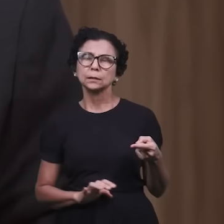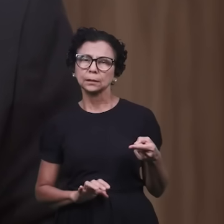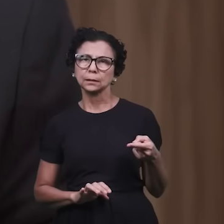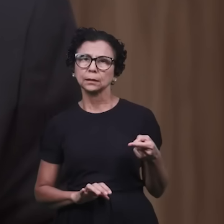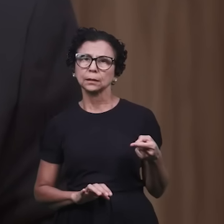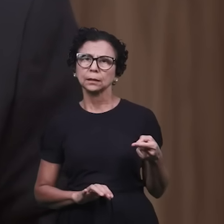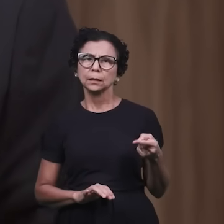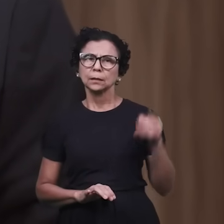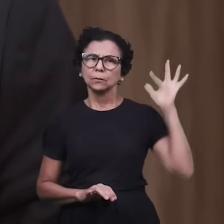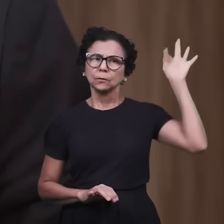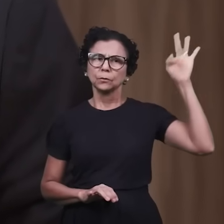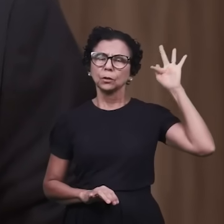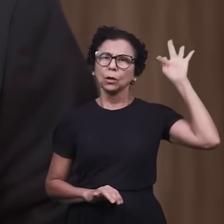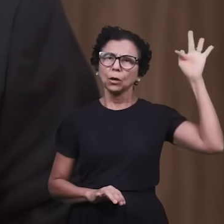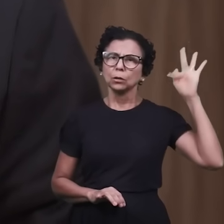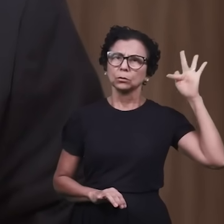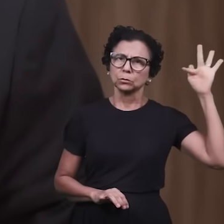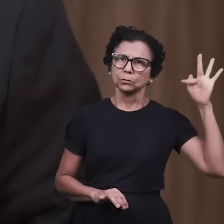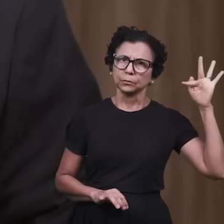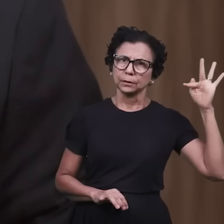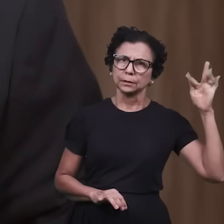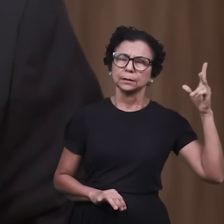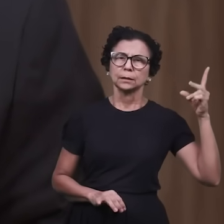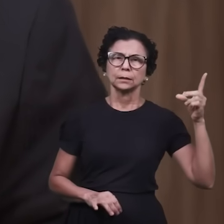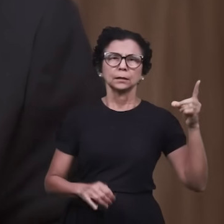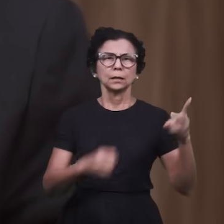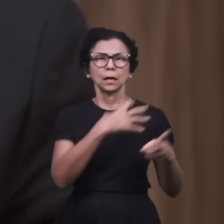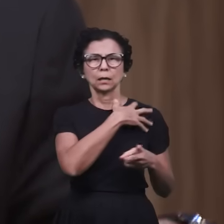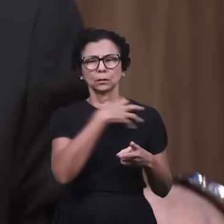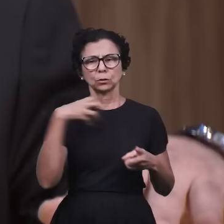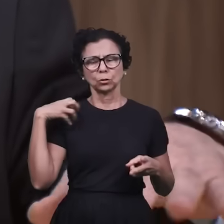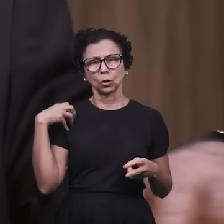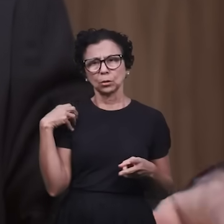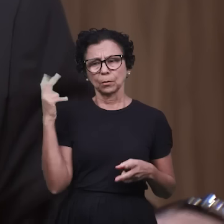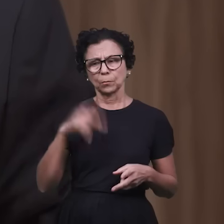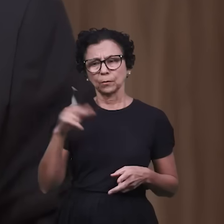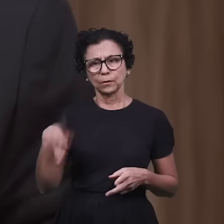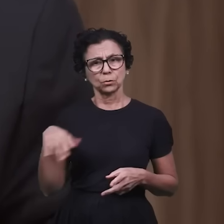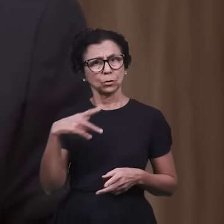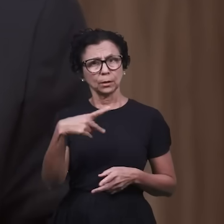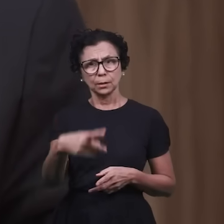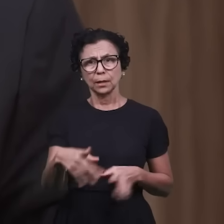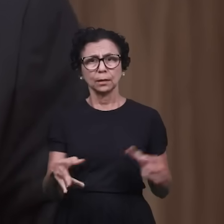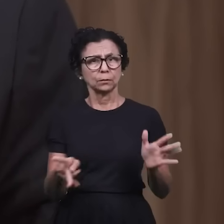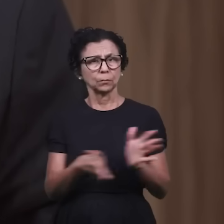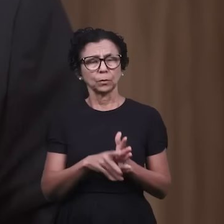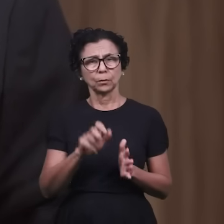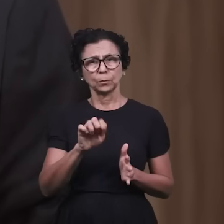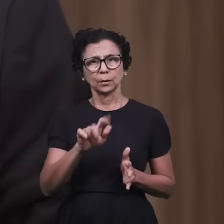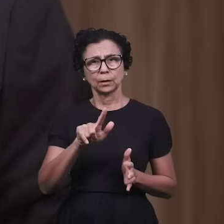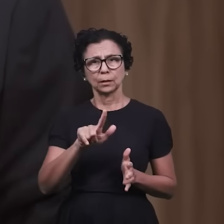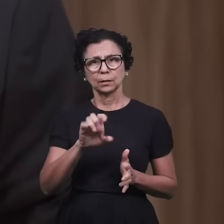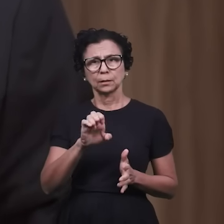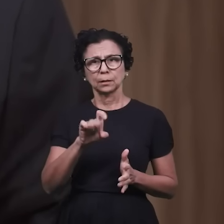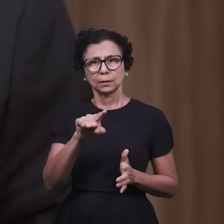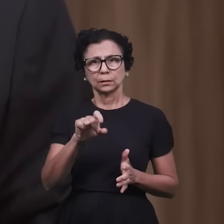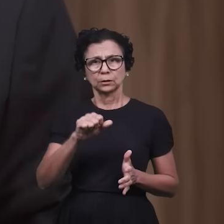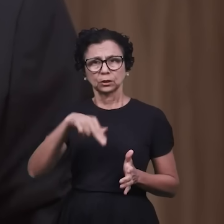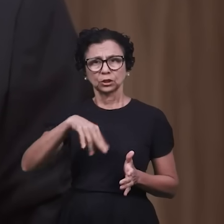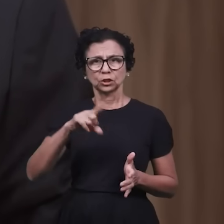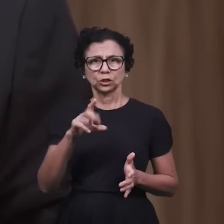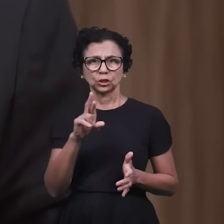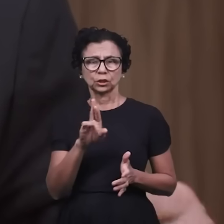toda a família do Alexandre o Grande. O Aristóteles era o professor deles, inclusive do próprio